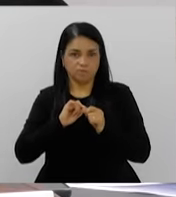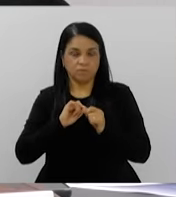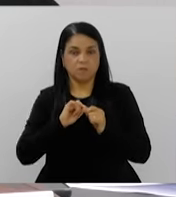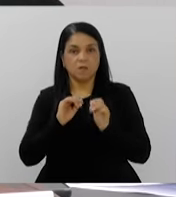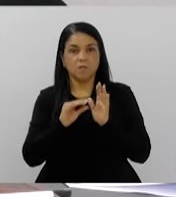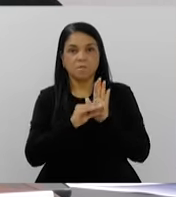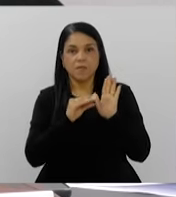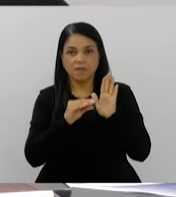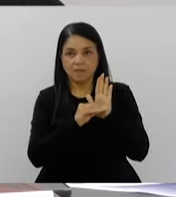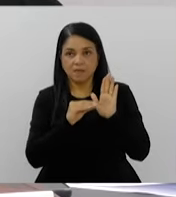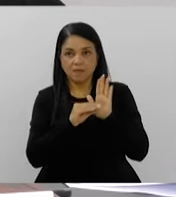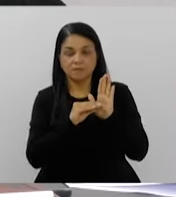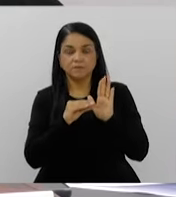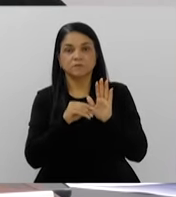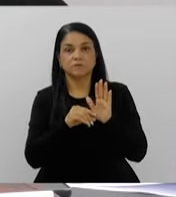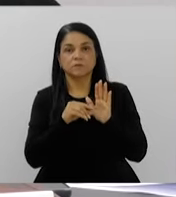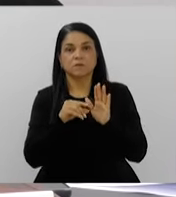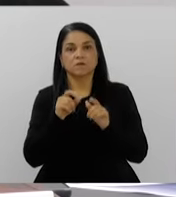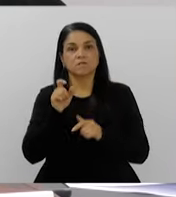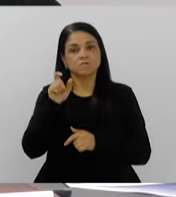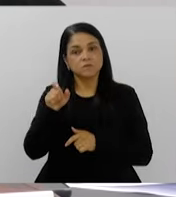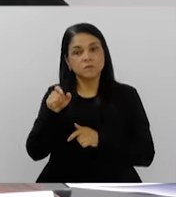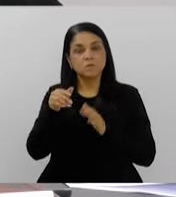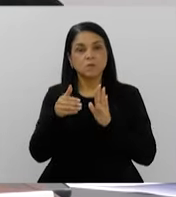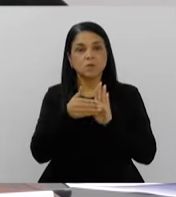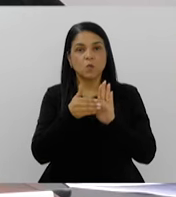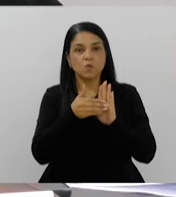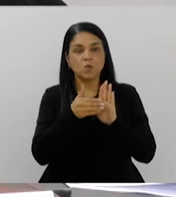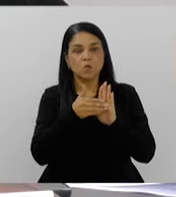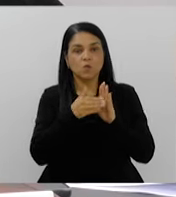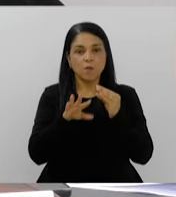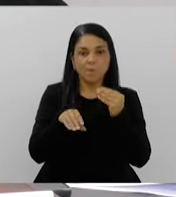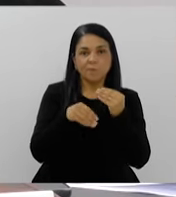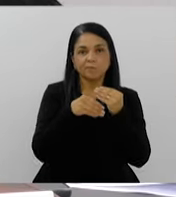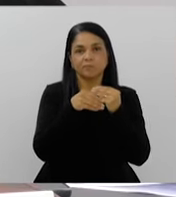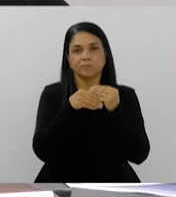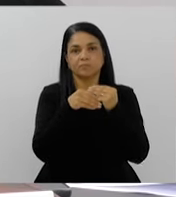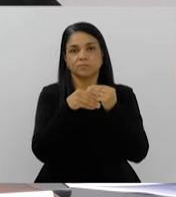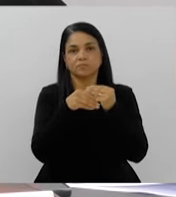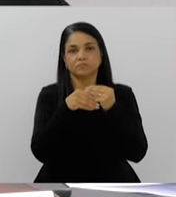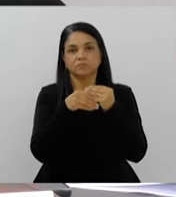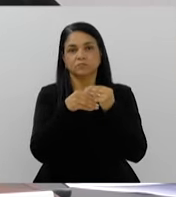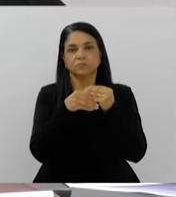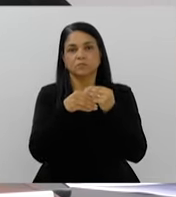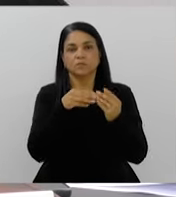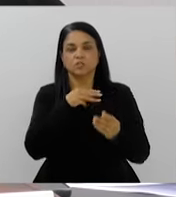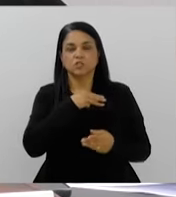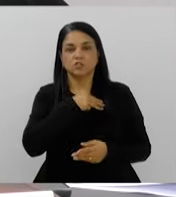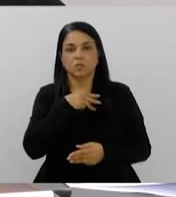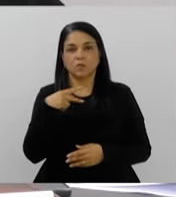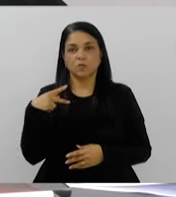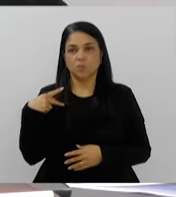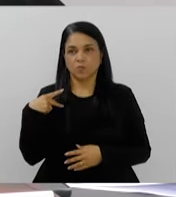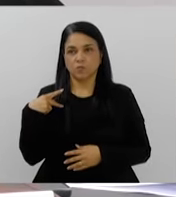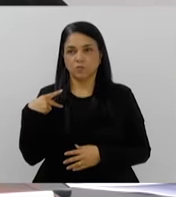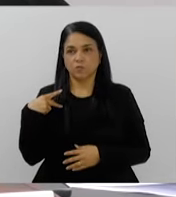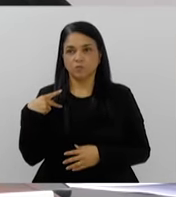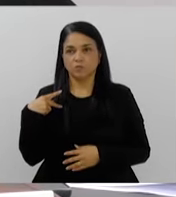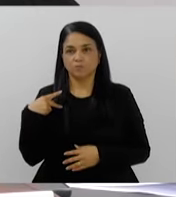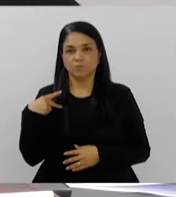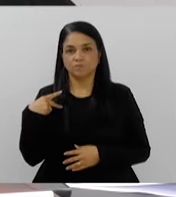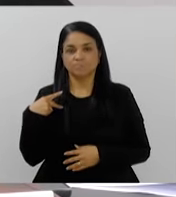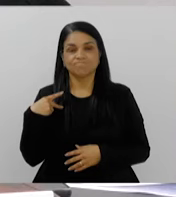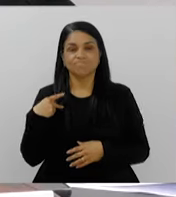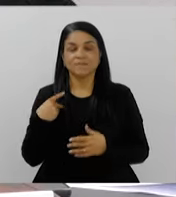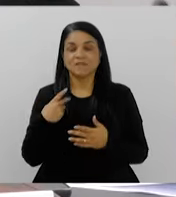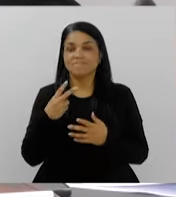emenda, seria quando Vossa Excelência propõe uma composição, inclui o Ministério Público. E várias vezes que a gente